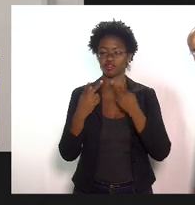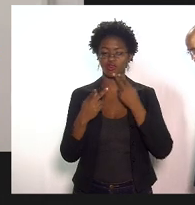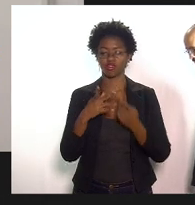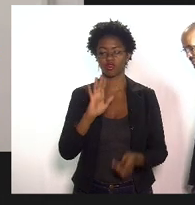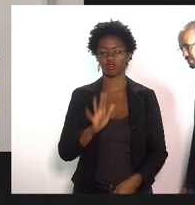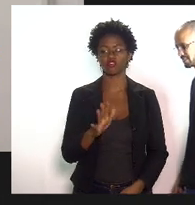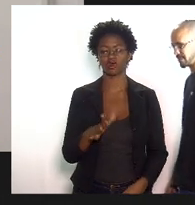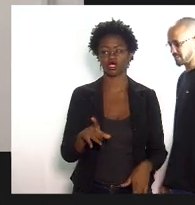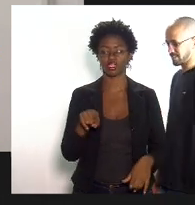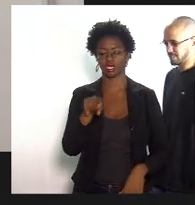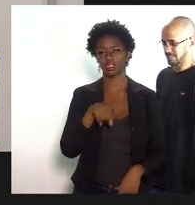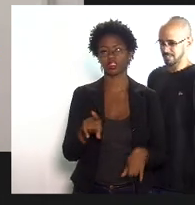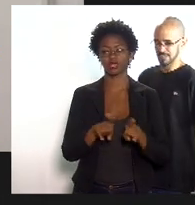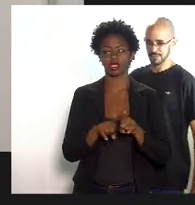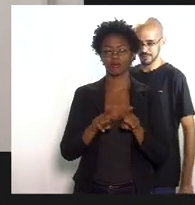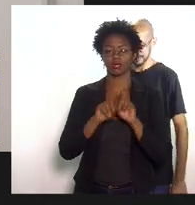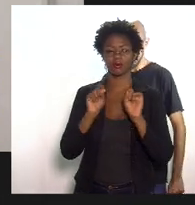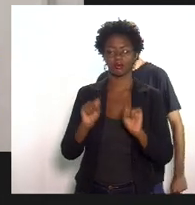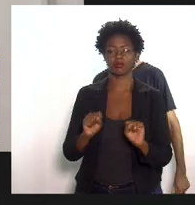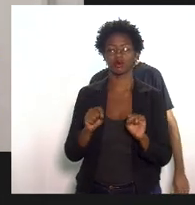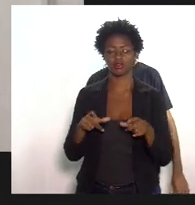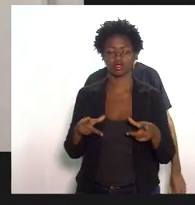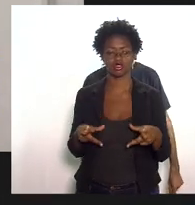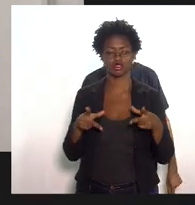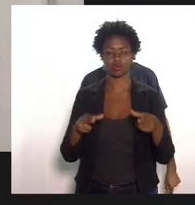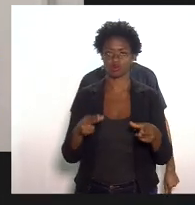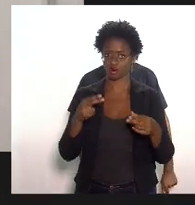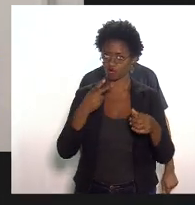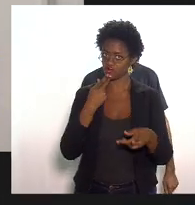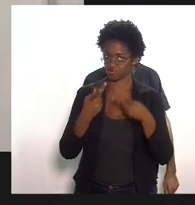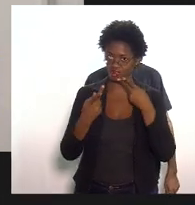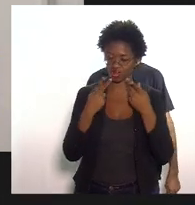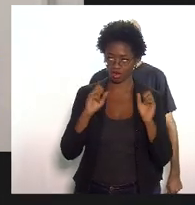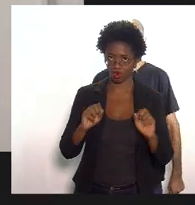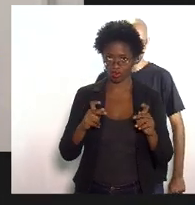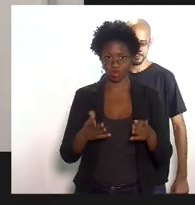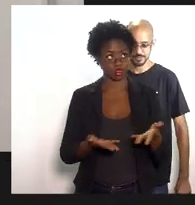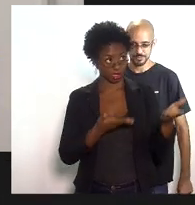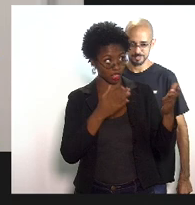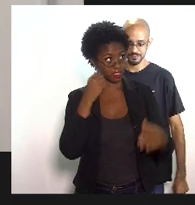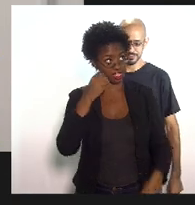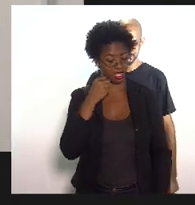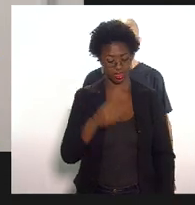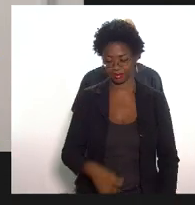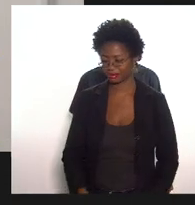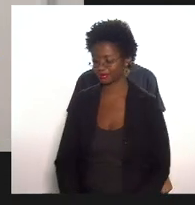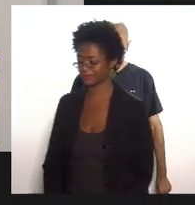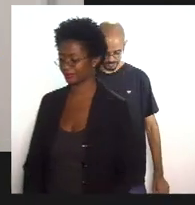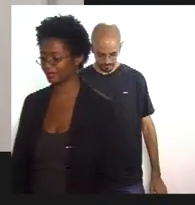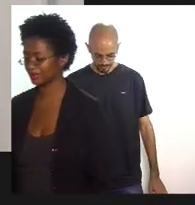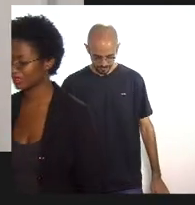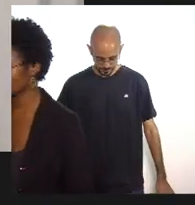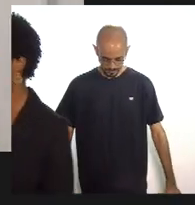então, também fazer, né, as suas considerações. Com a palavra, o senador.